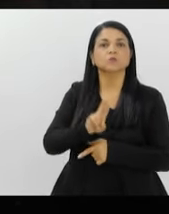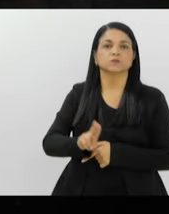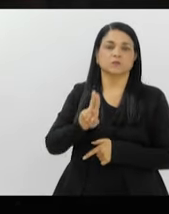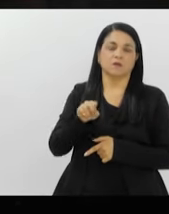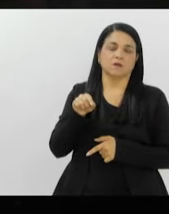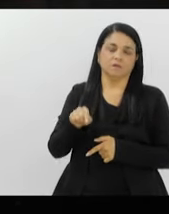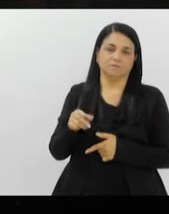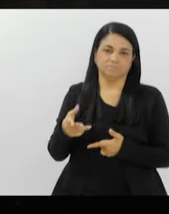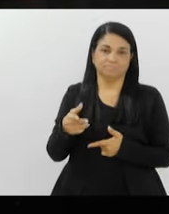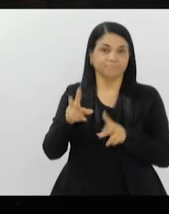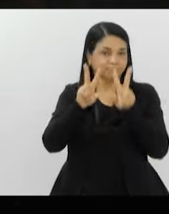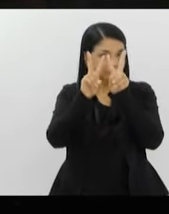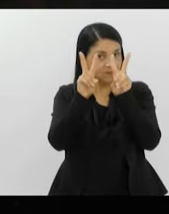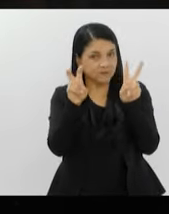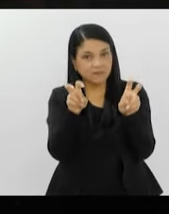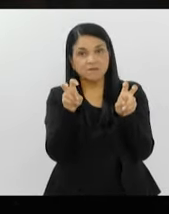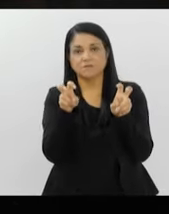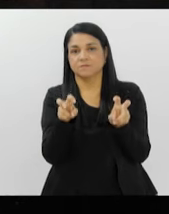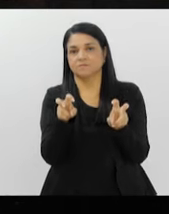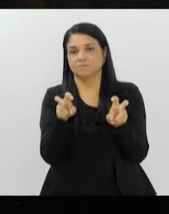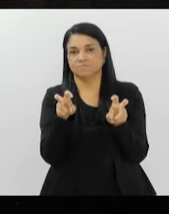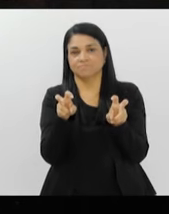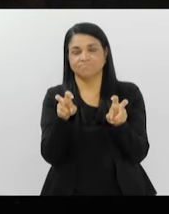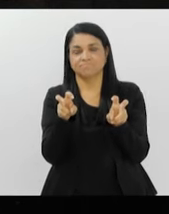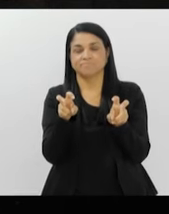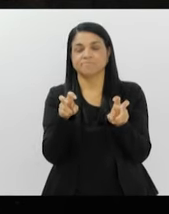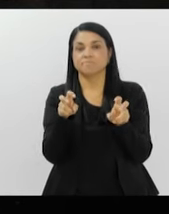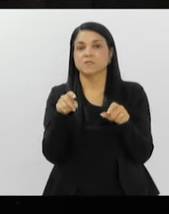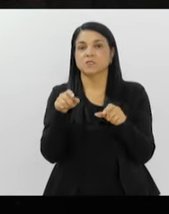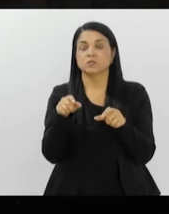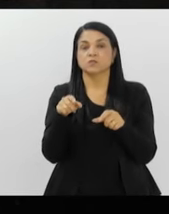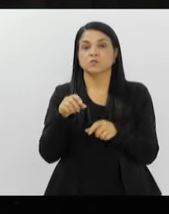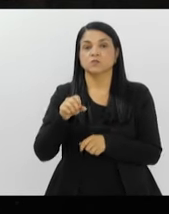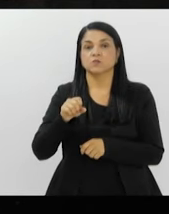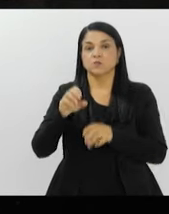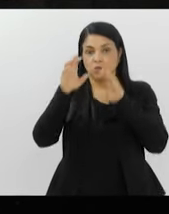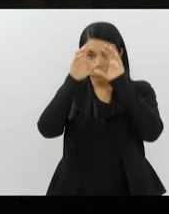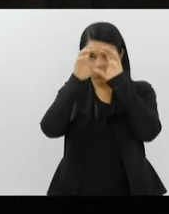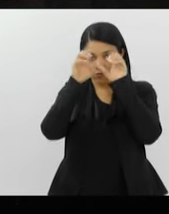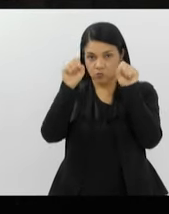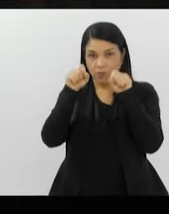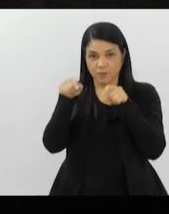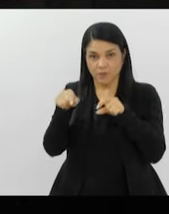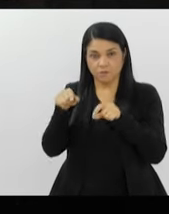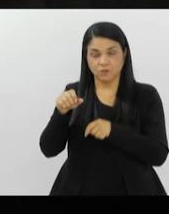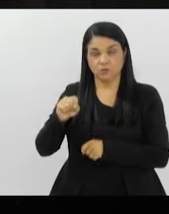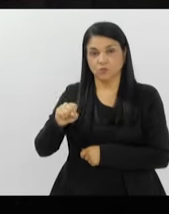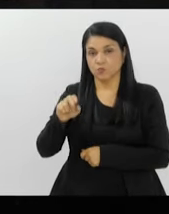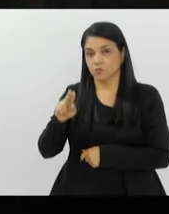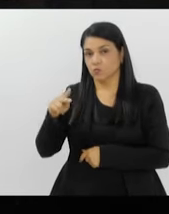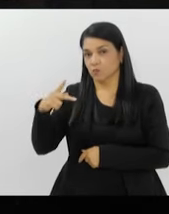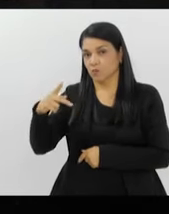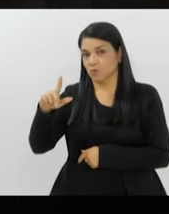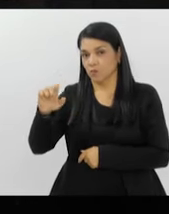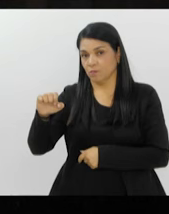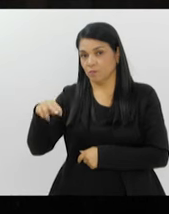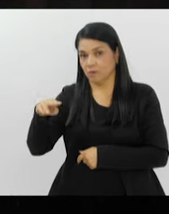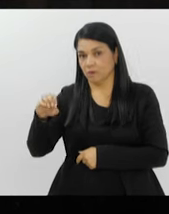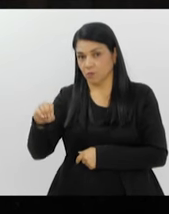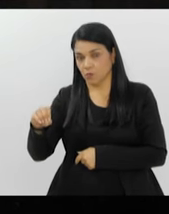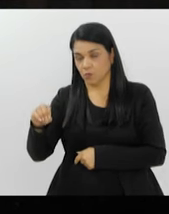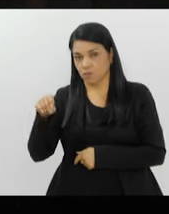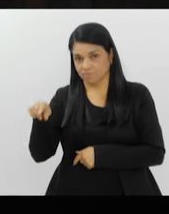esse é um tema que pro Supremo decidir